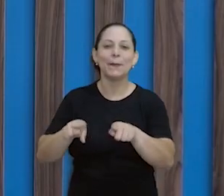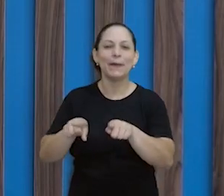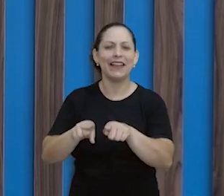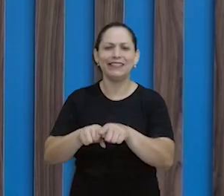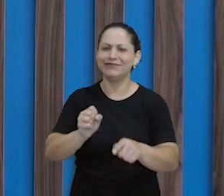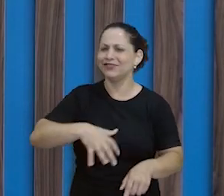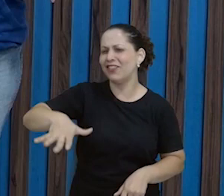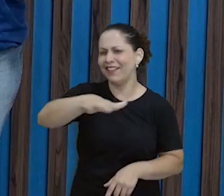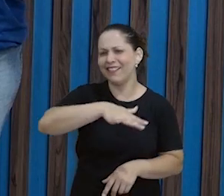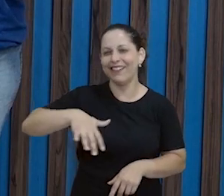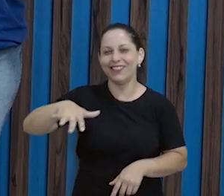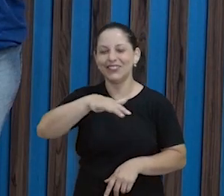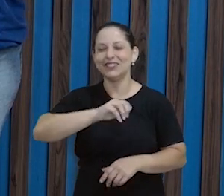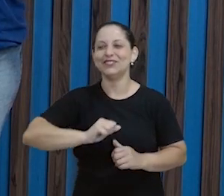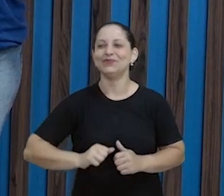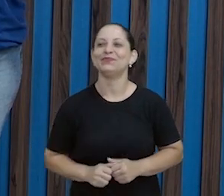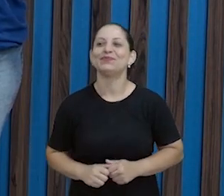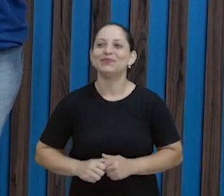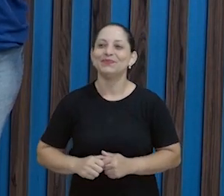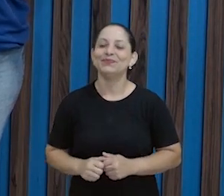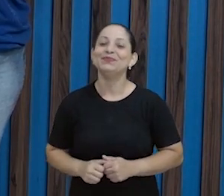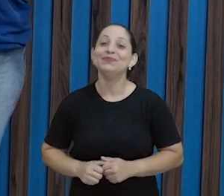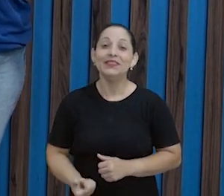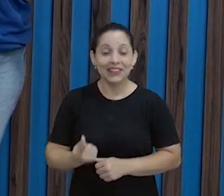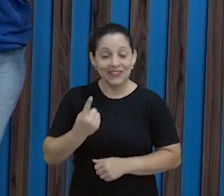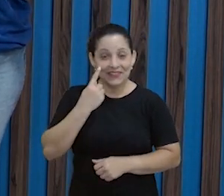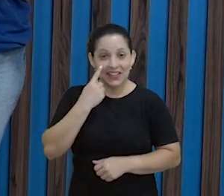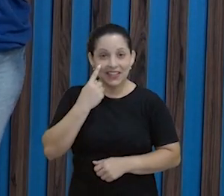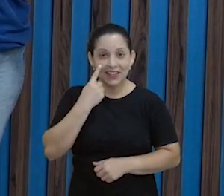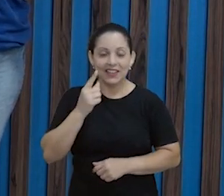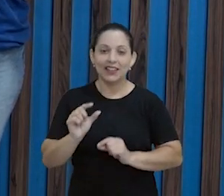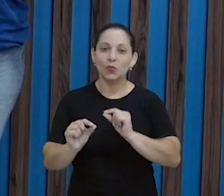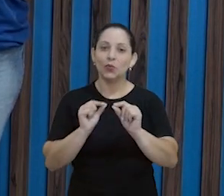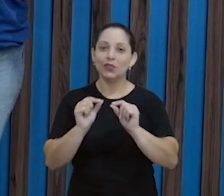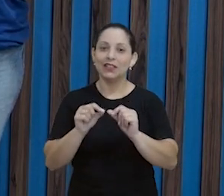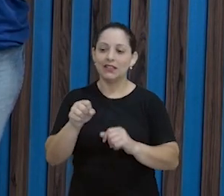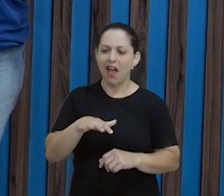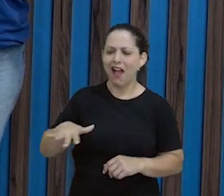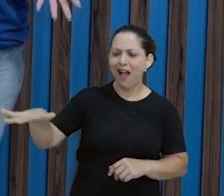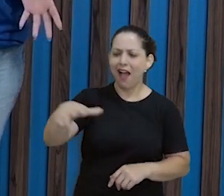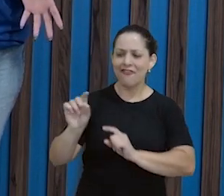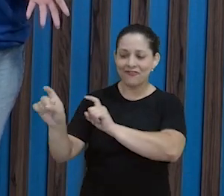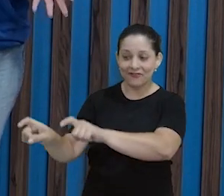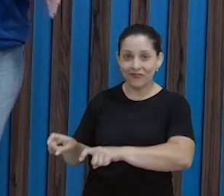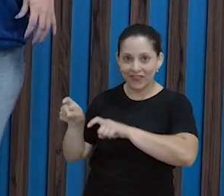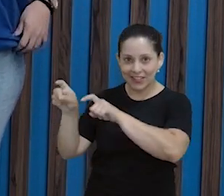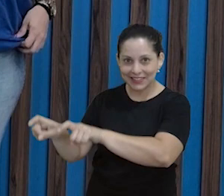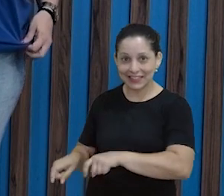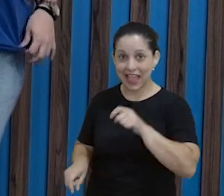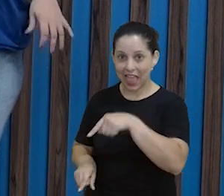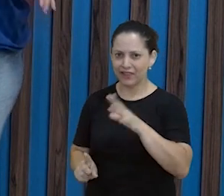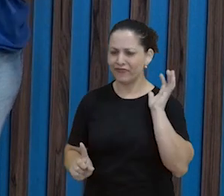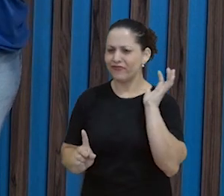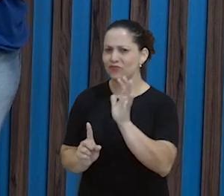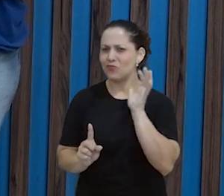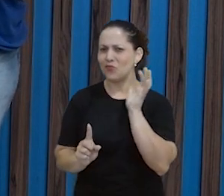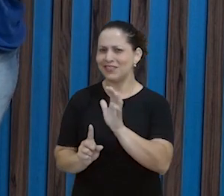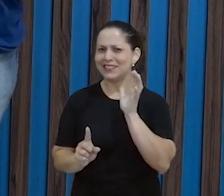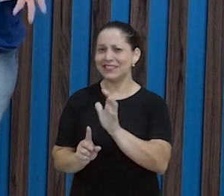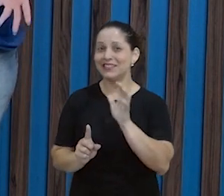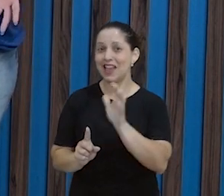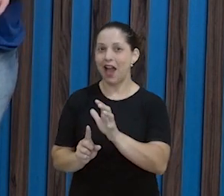ruminantes. Pois é, gente. Então, assim, a gente vê que a pecuária, né, ela contribui com essa